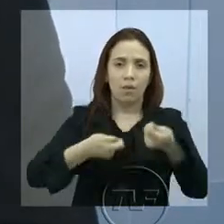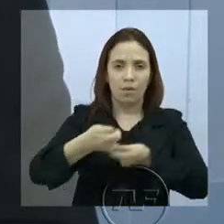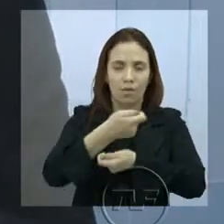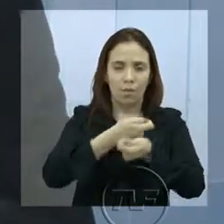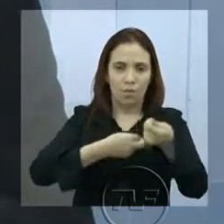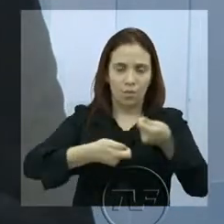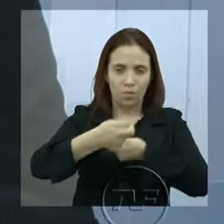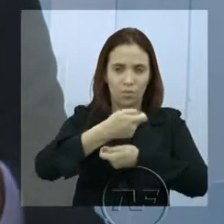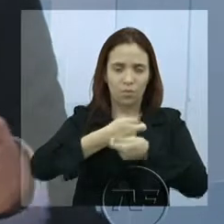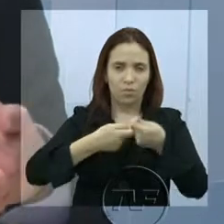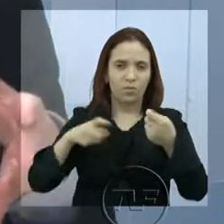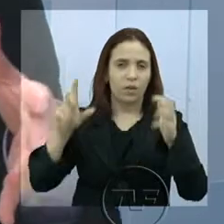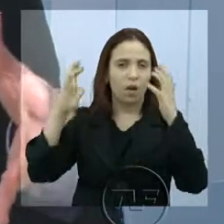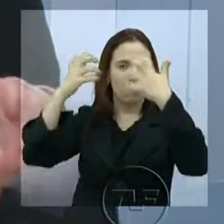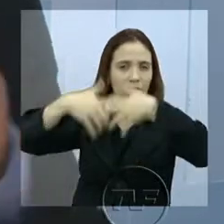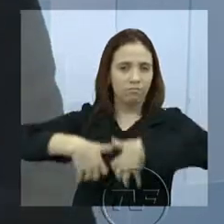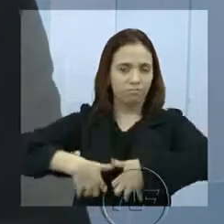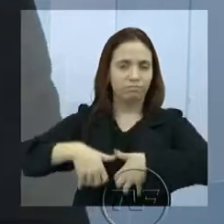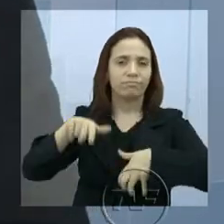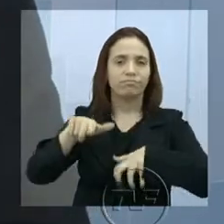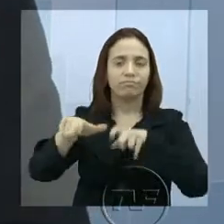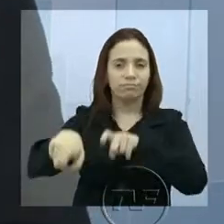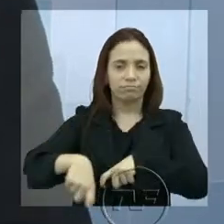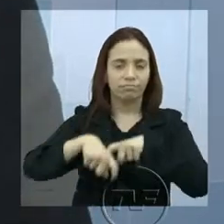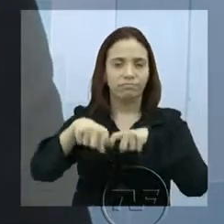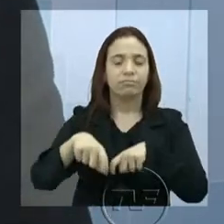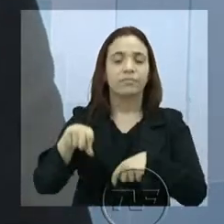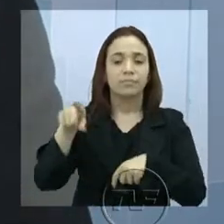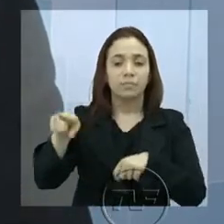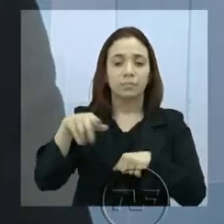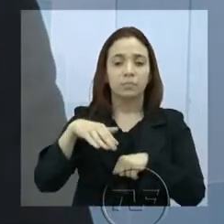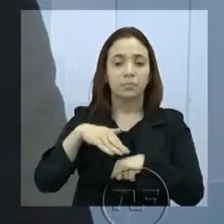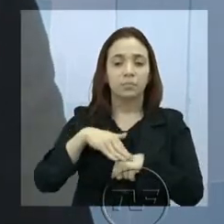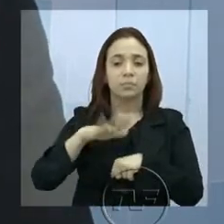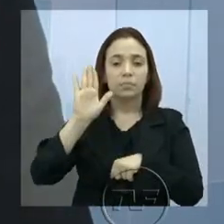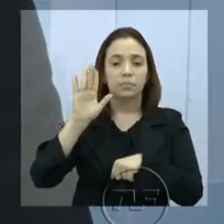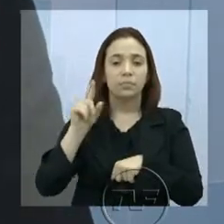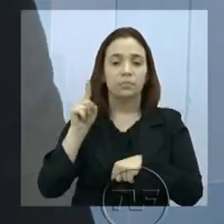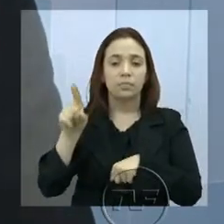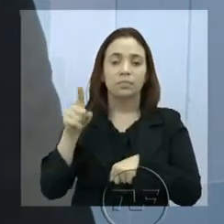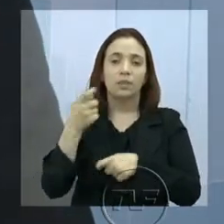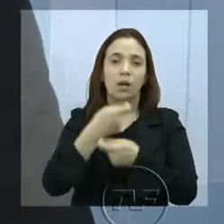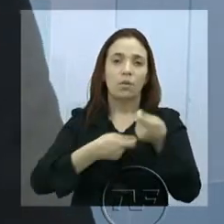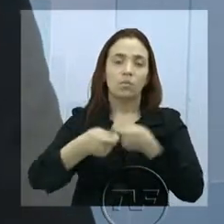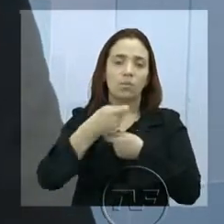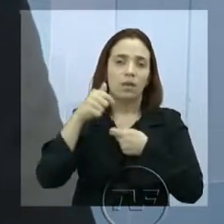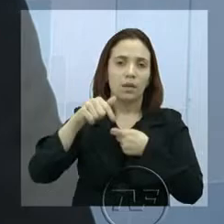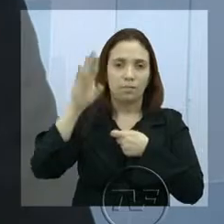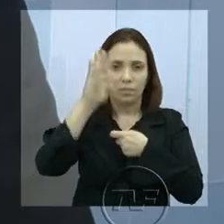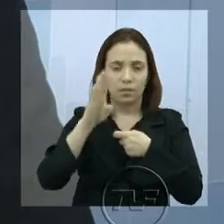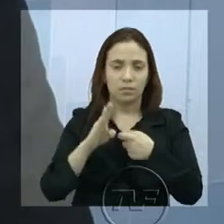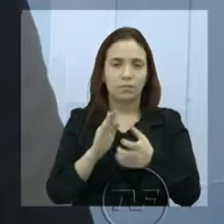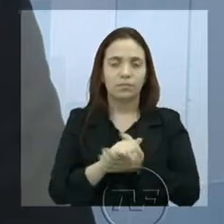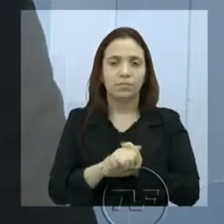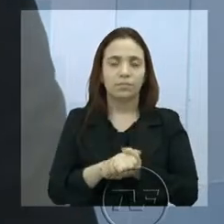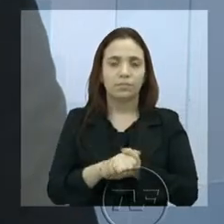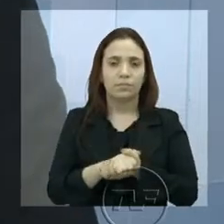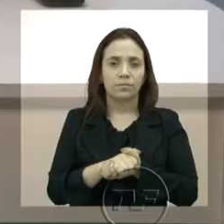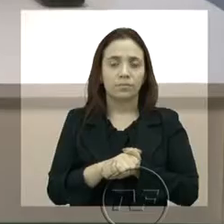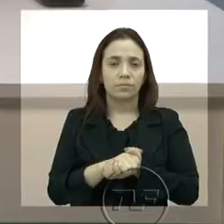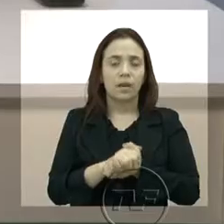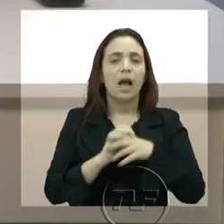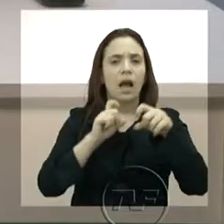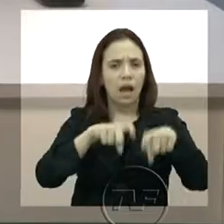como na maioria da avaliação dos economistas, é o que tem puxado a economia brasileira nos últimos anos. E tem a agricultura